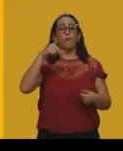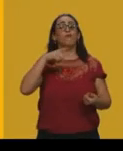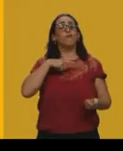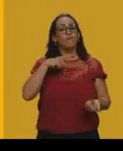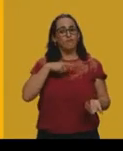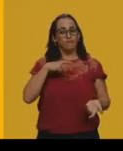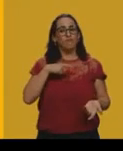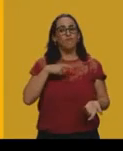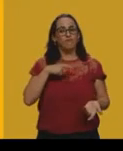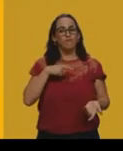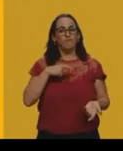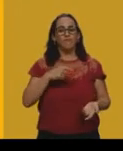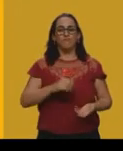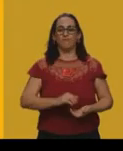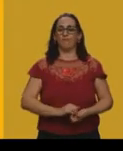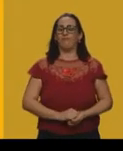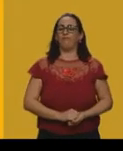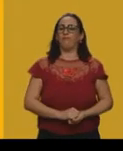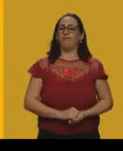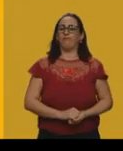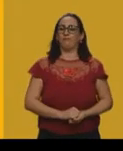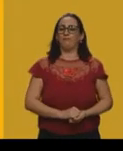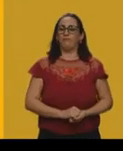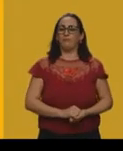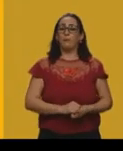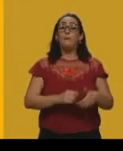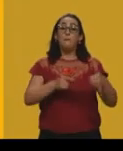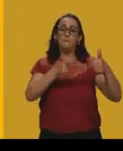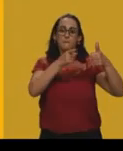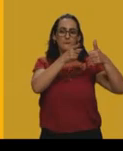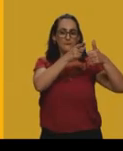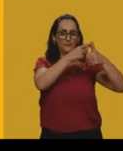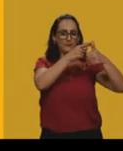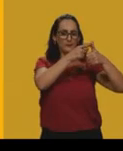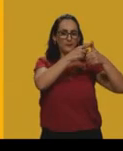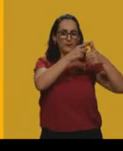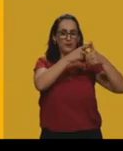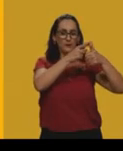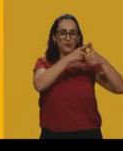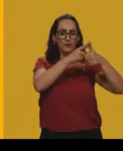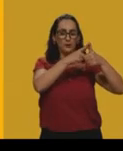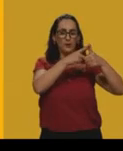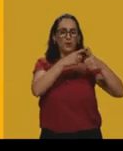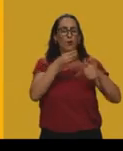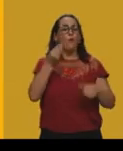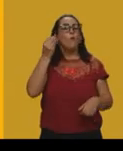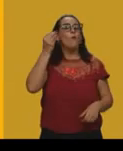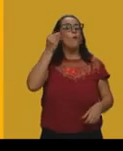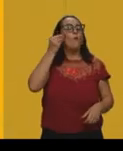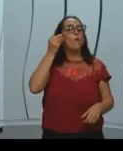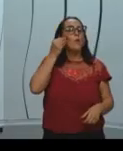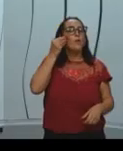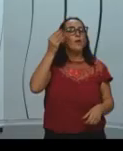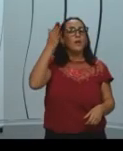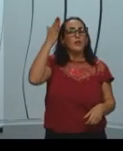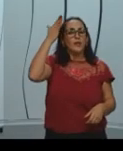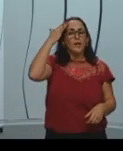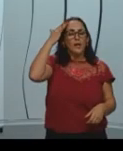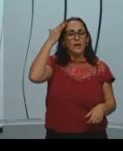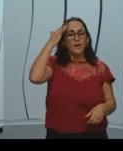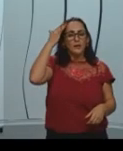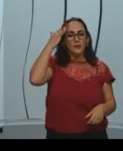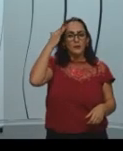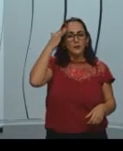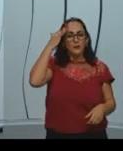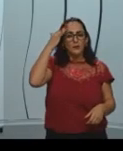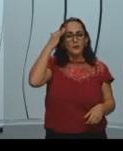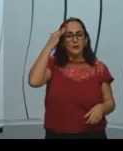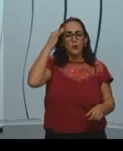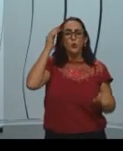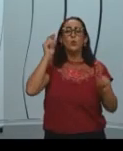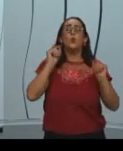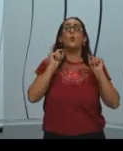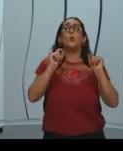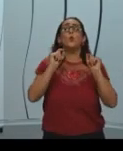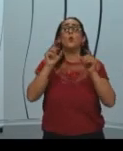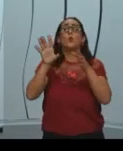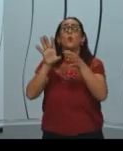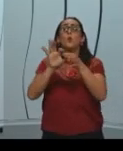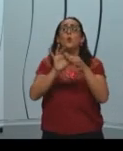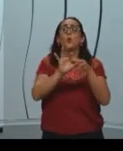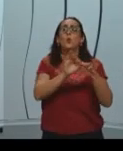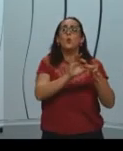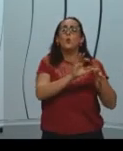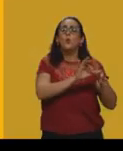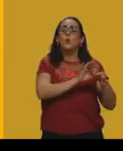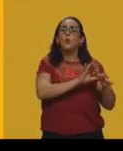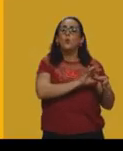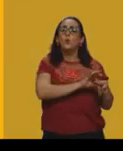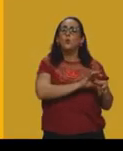Brasil. Então, primeiramente, nós vamos tentar compreender aí o que o nosso contexto